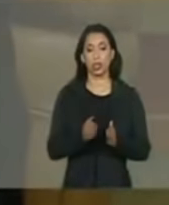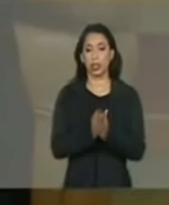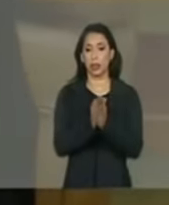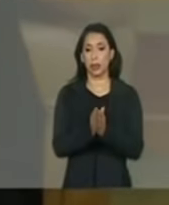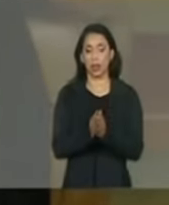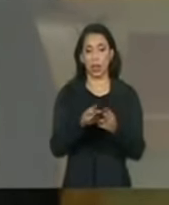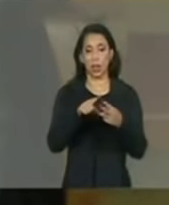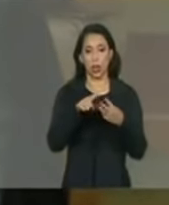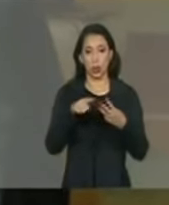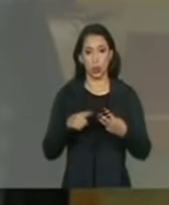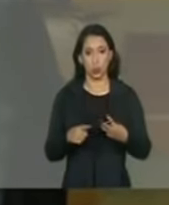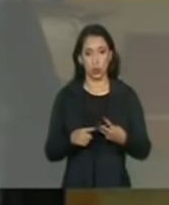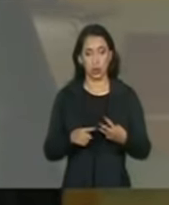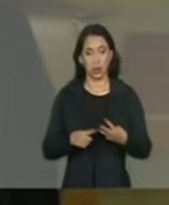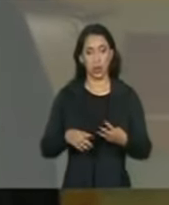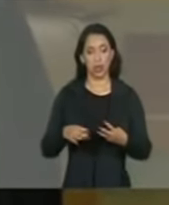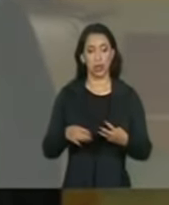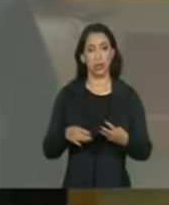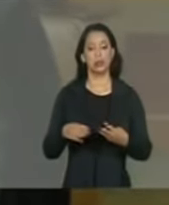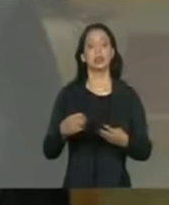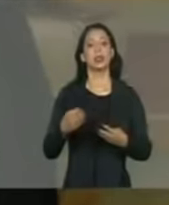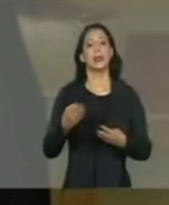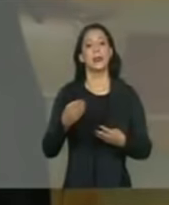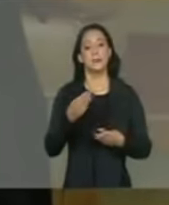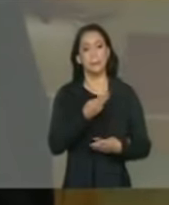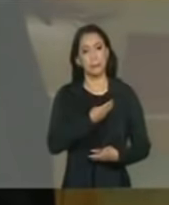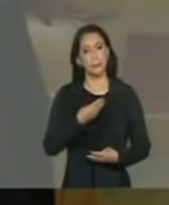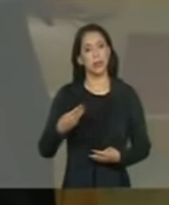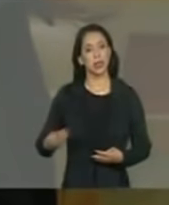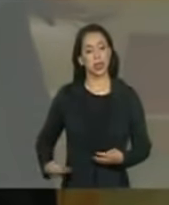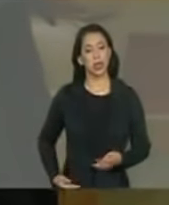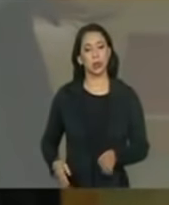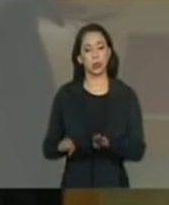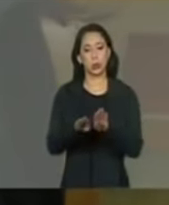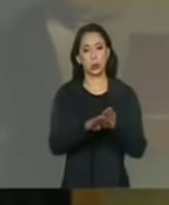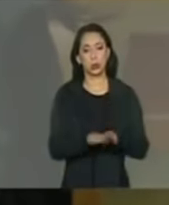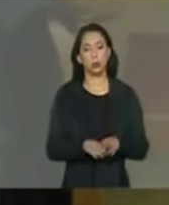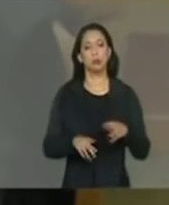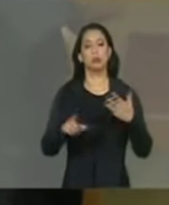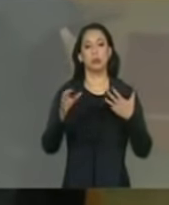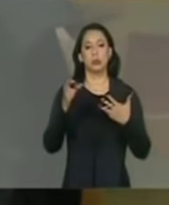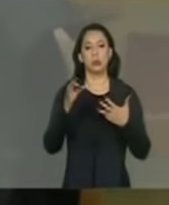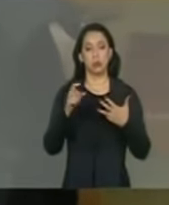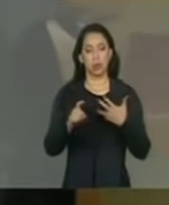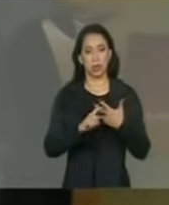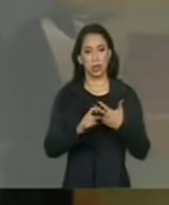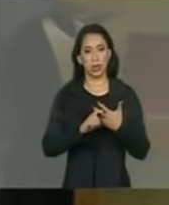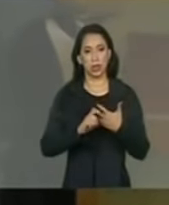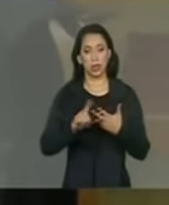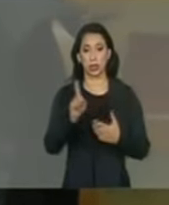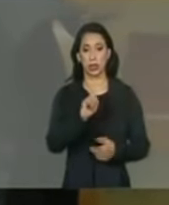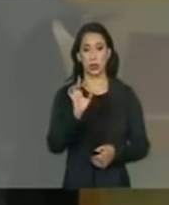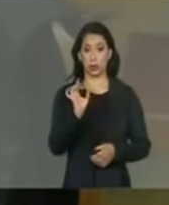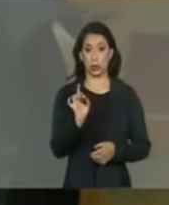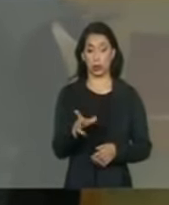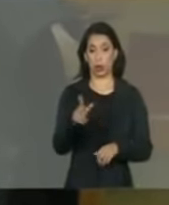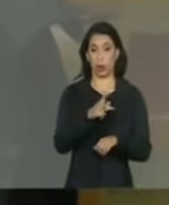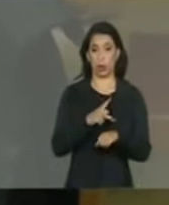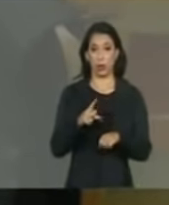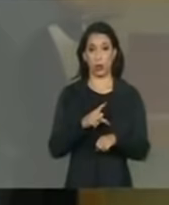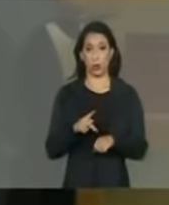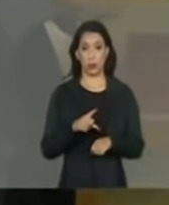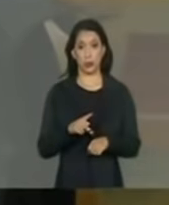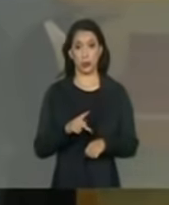3 exercendo colegialmente o poder executivo não só outorgaram ao país a chamada